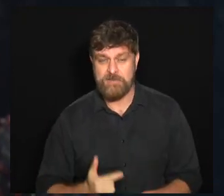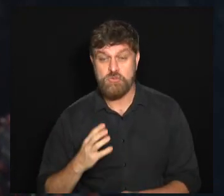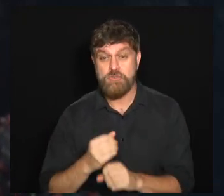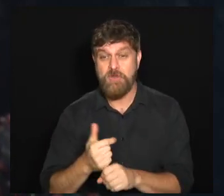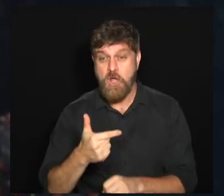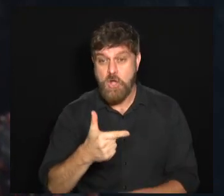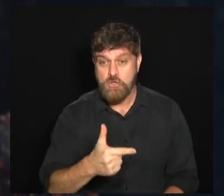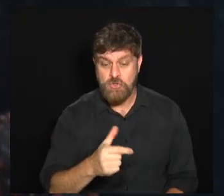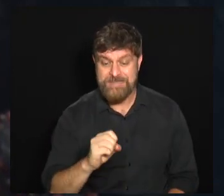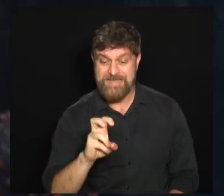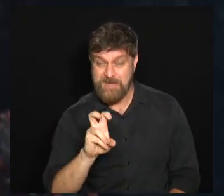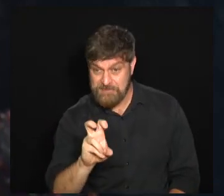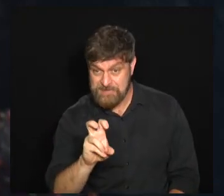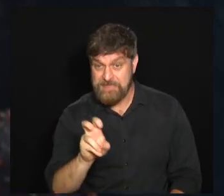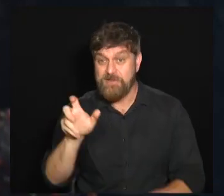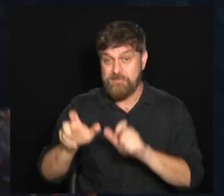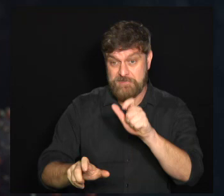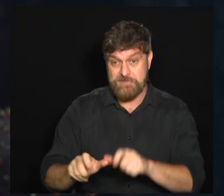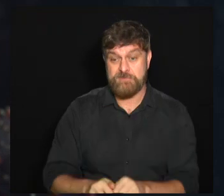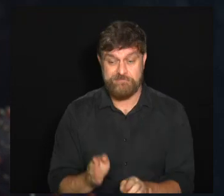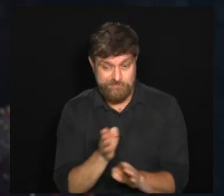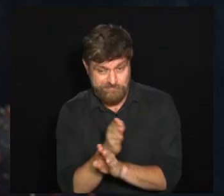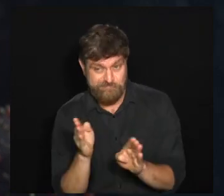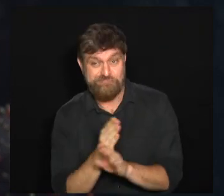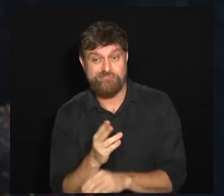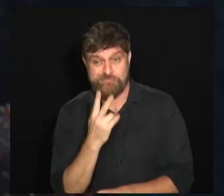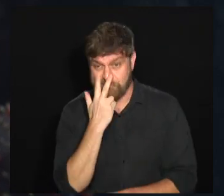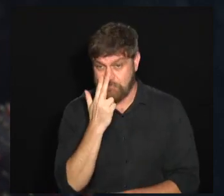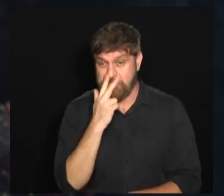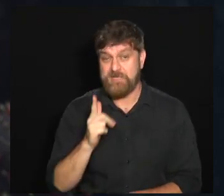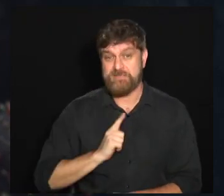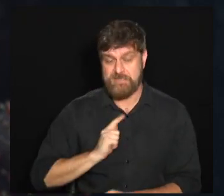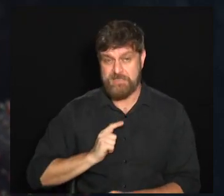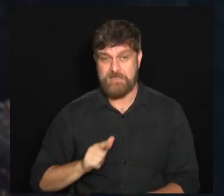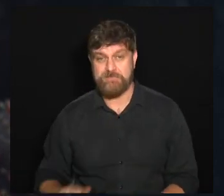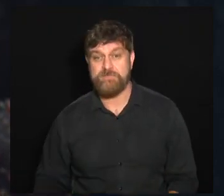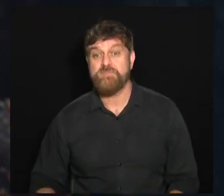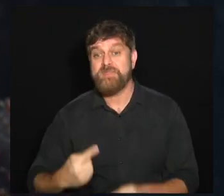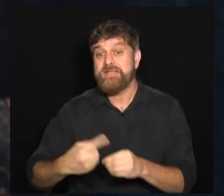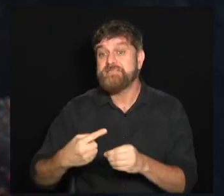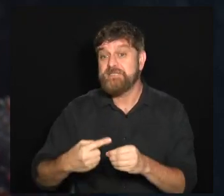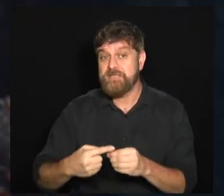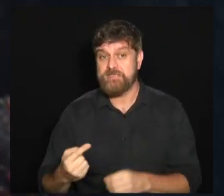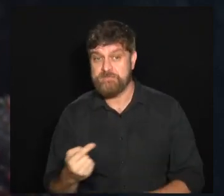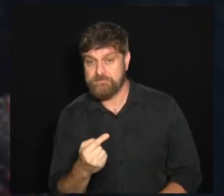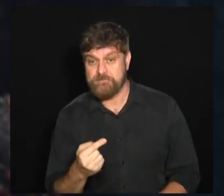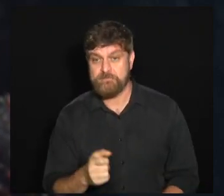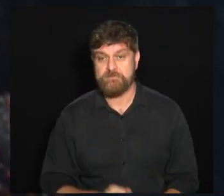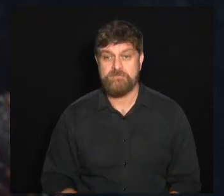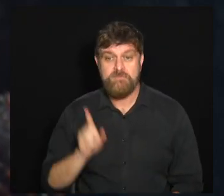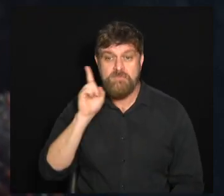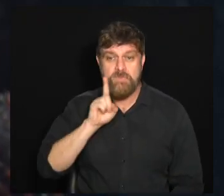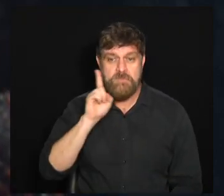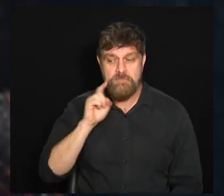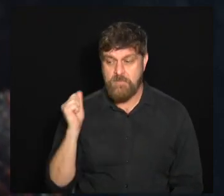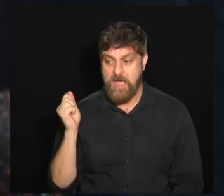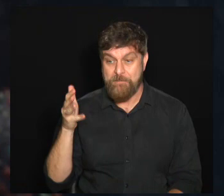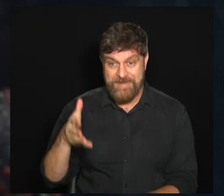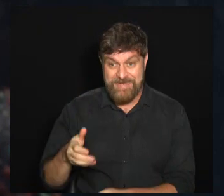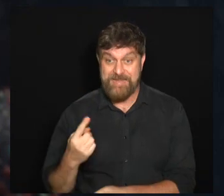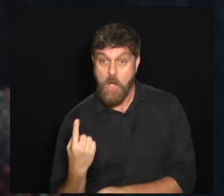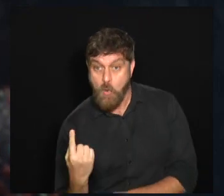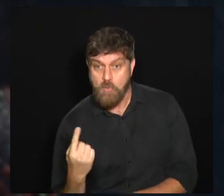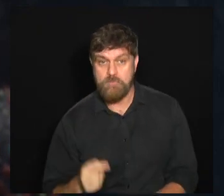205 casos suspeitos. As cidades que apresentam registros são Americana, 1,